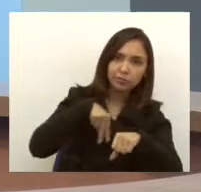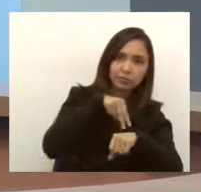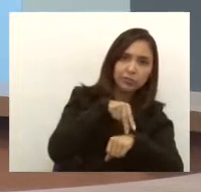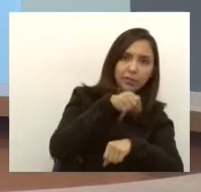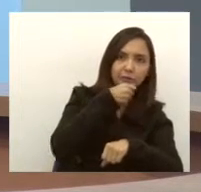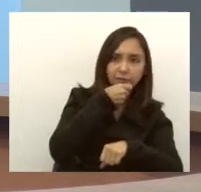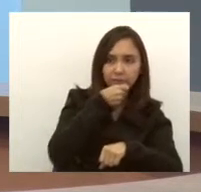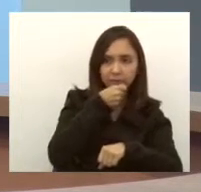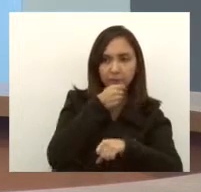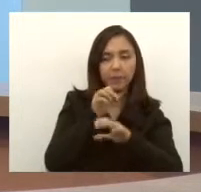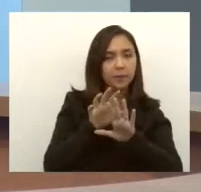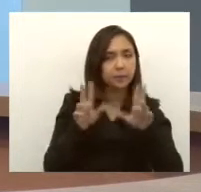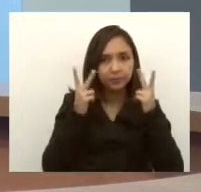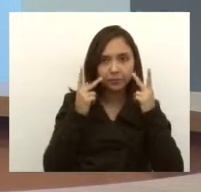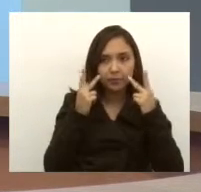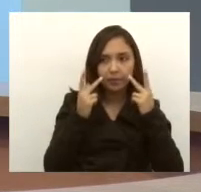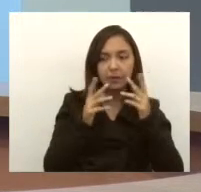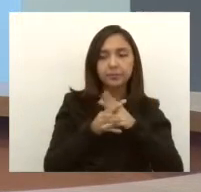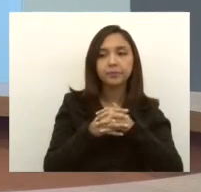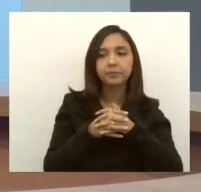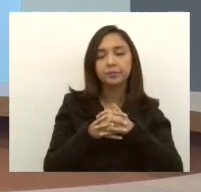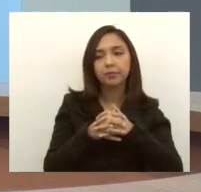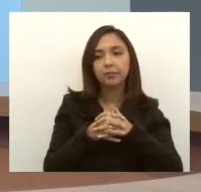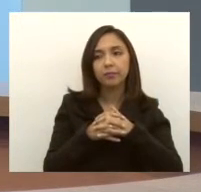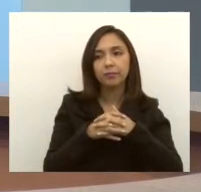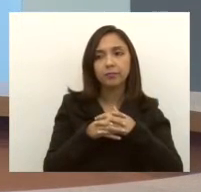fala tranquilo, né? Faz parte